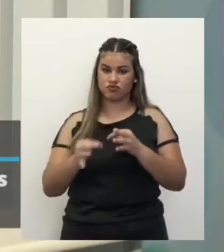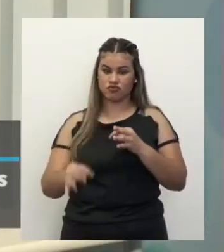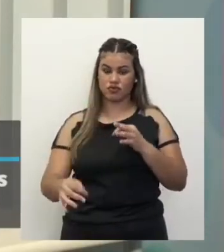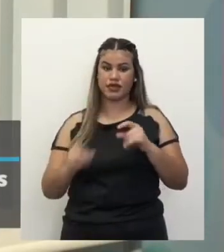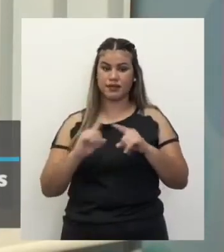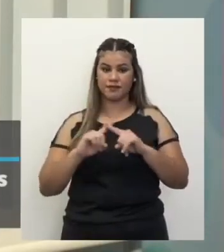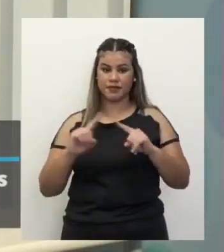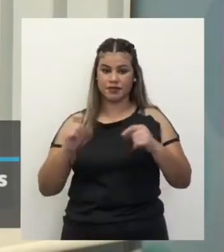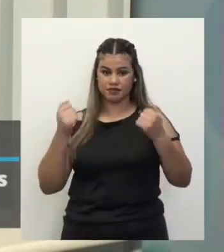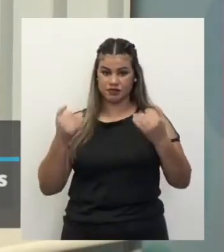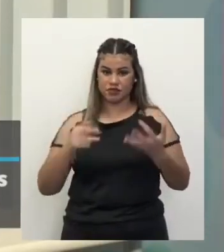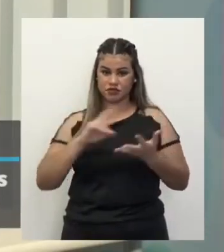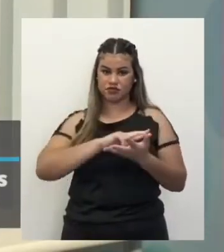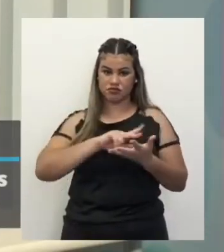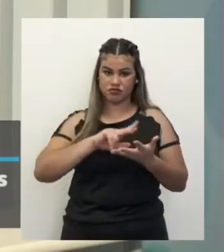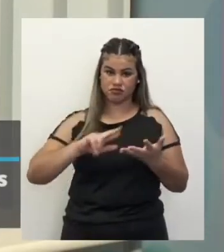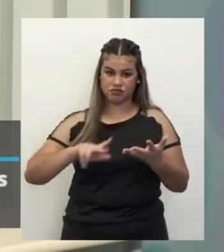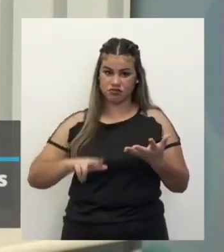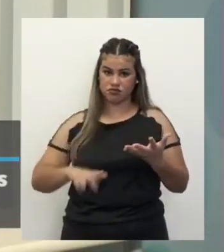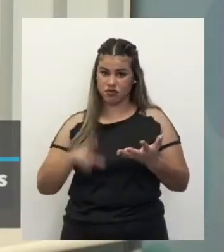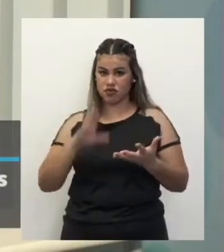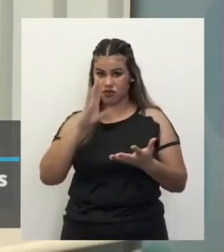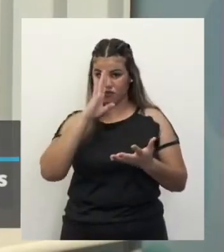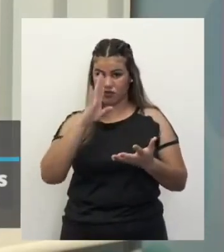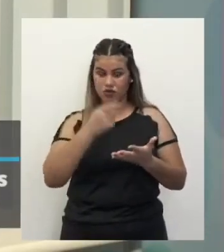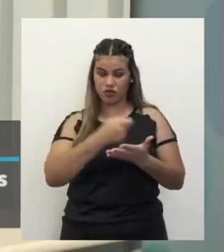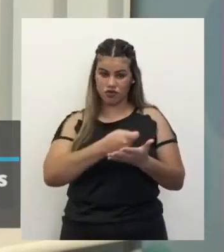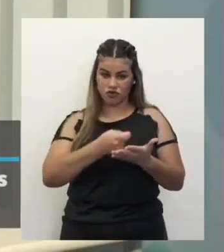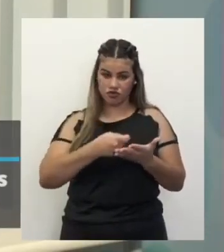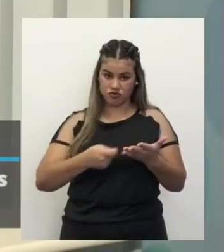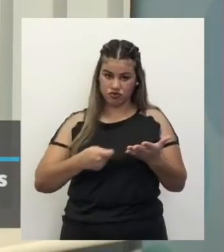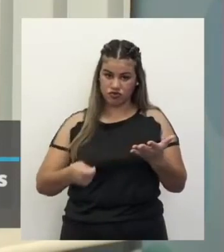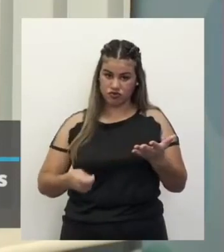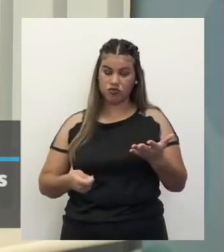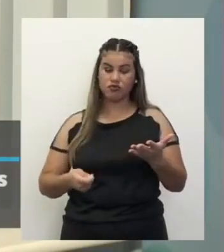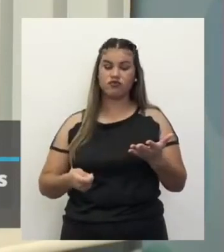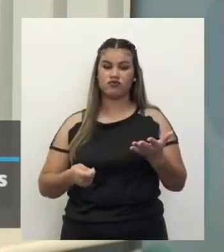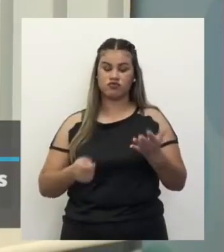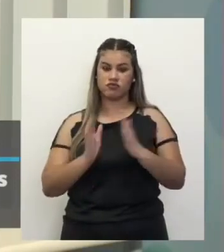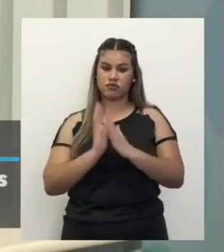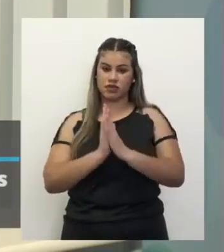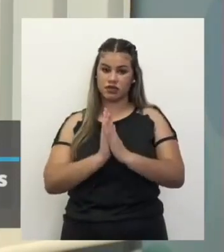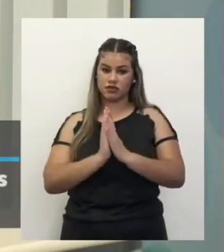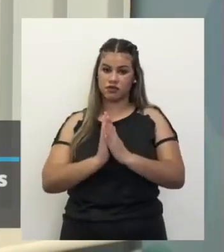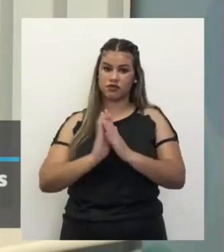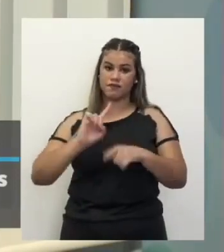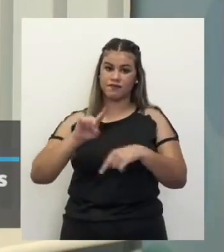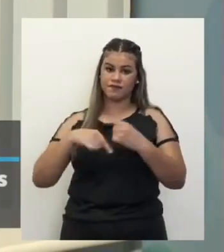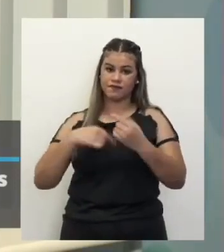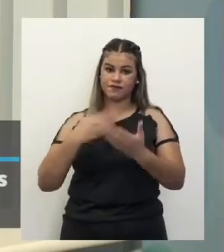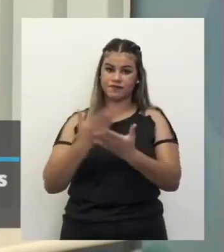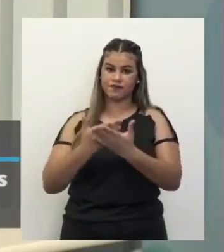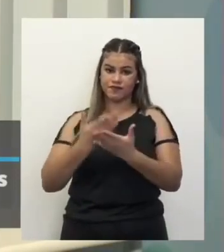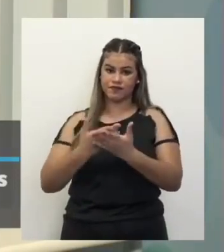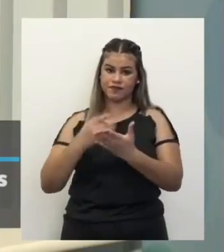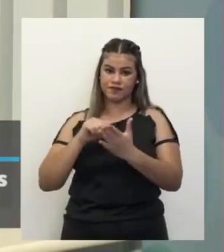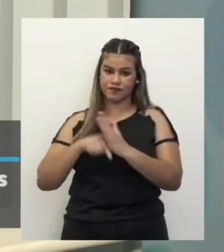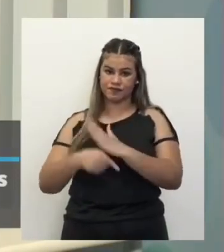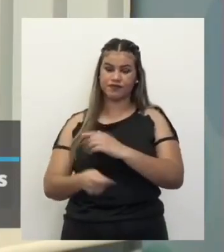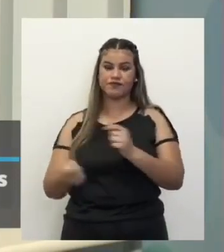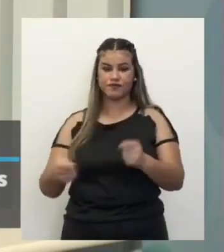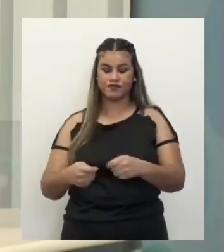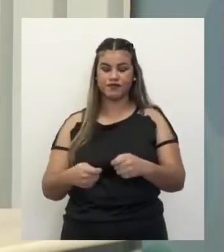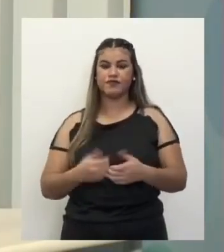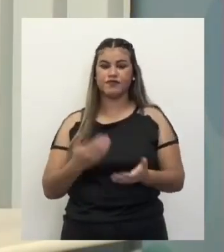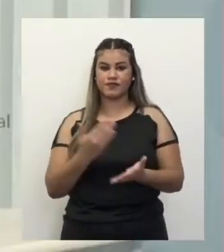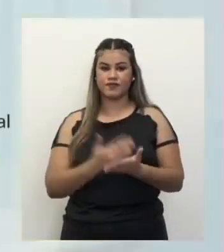esses principais elementos. Então, anote, se possível, para que você possa depois aprofundar os seus estudos. Então, vamos